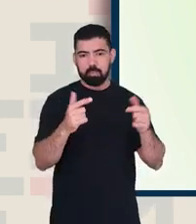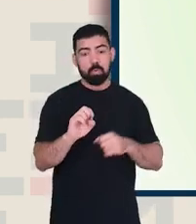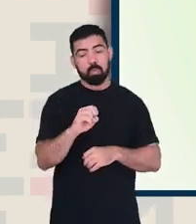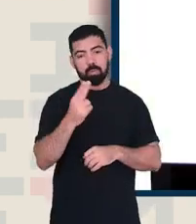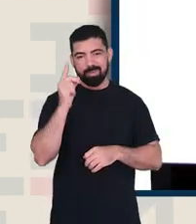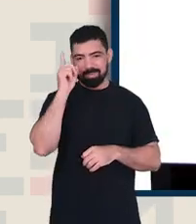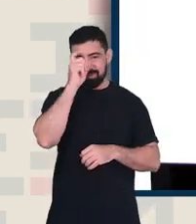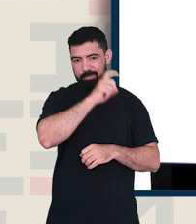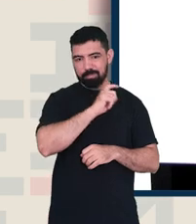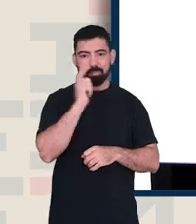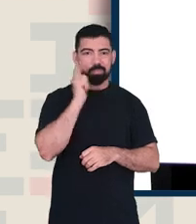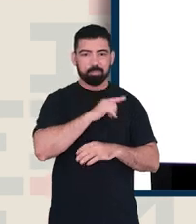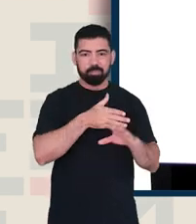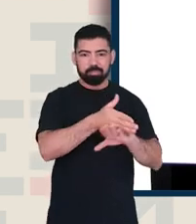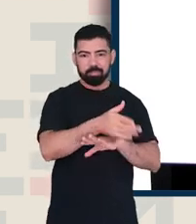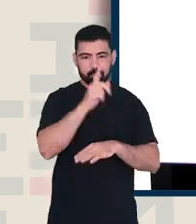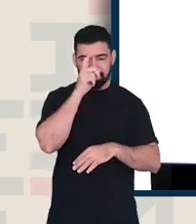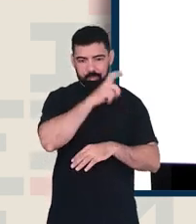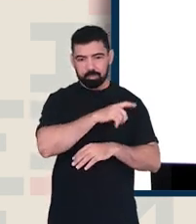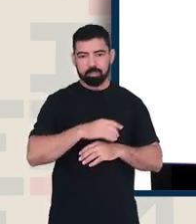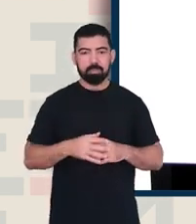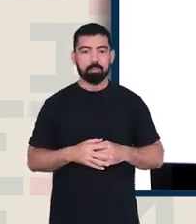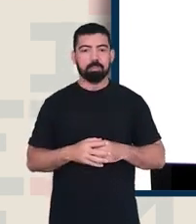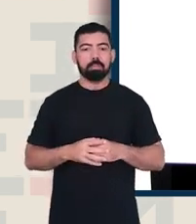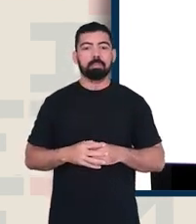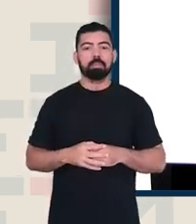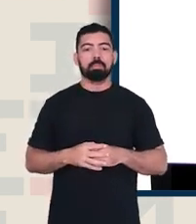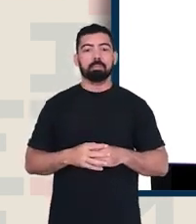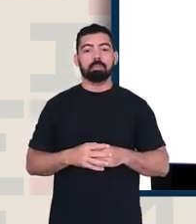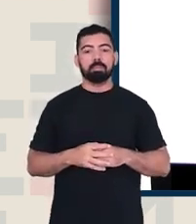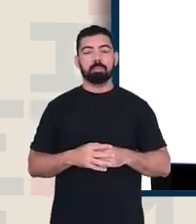muito difícil de acessar, certo?